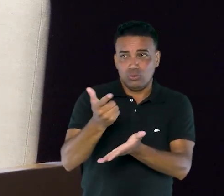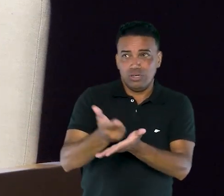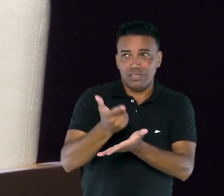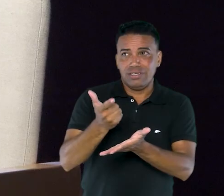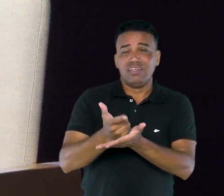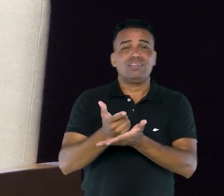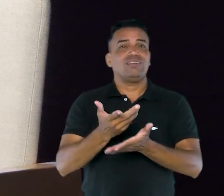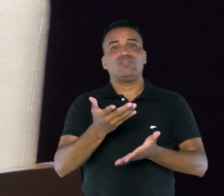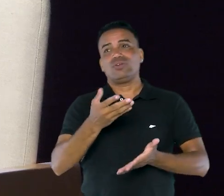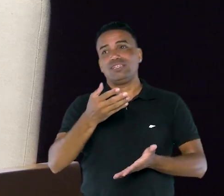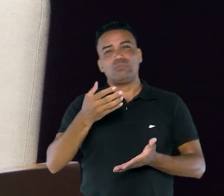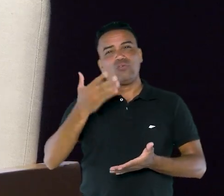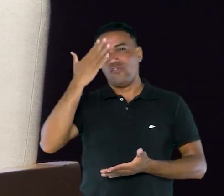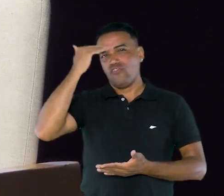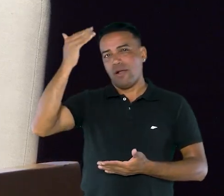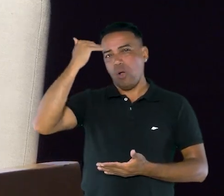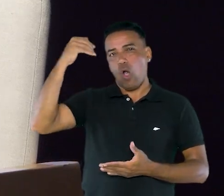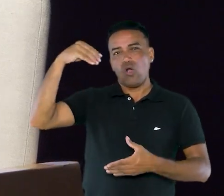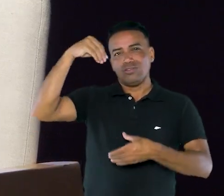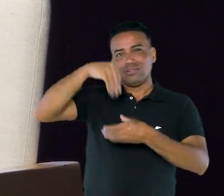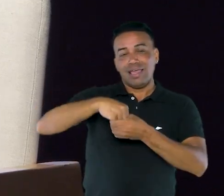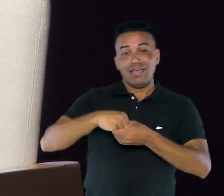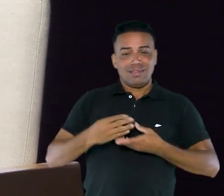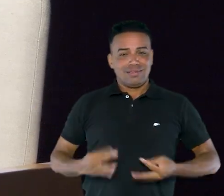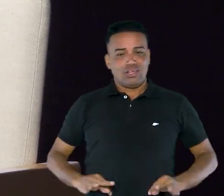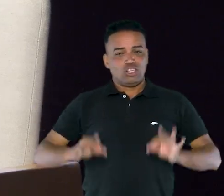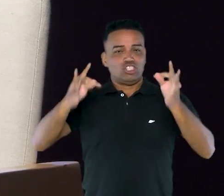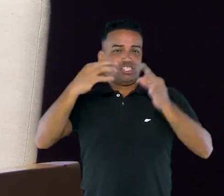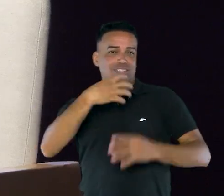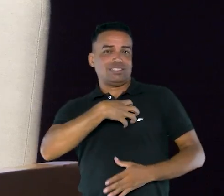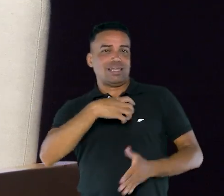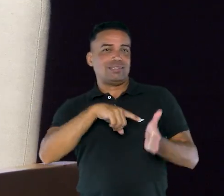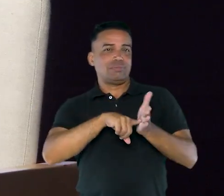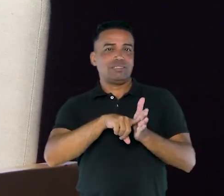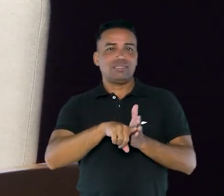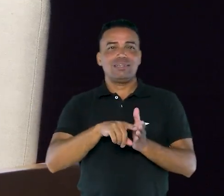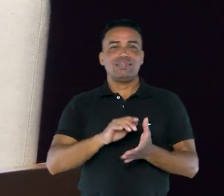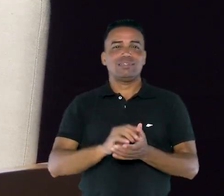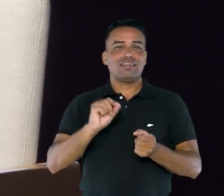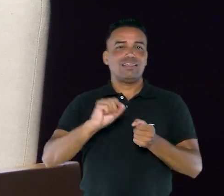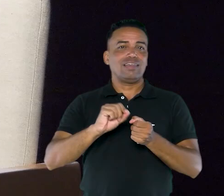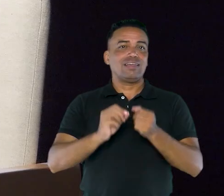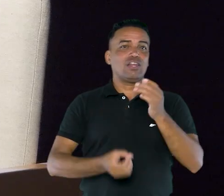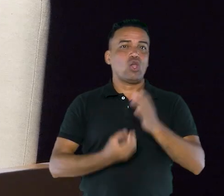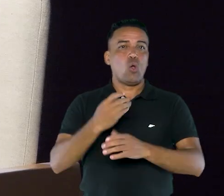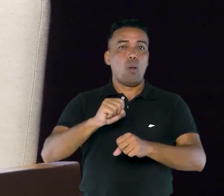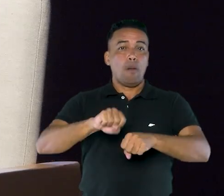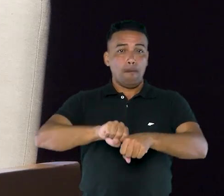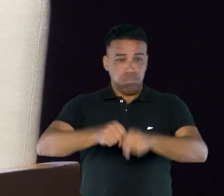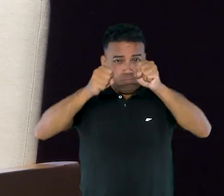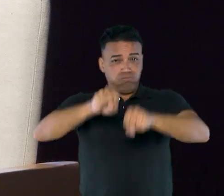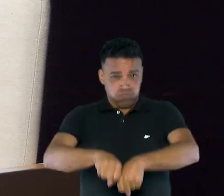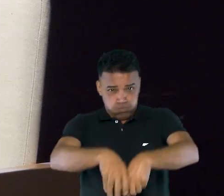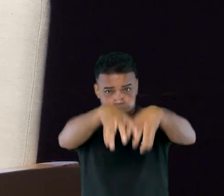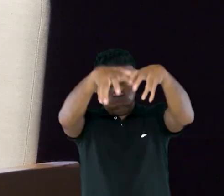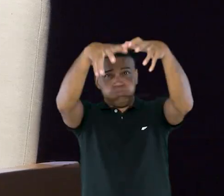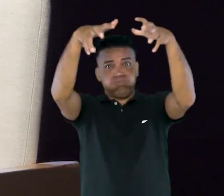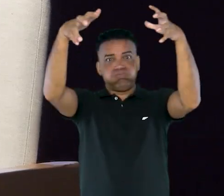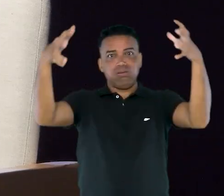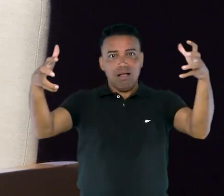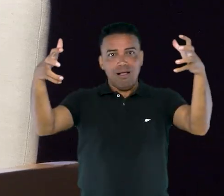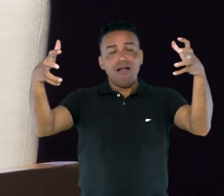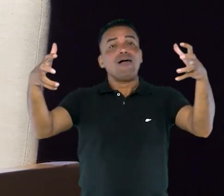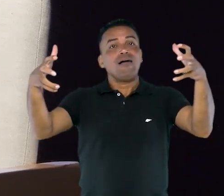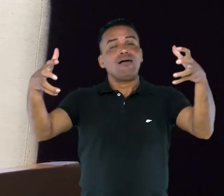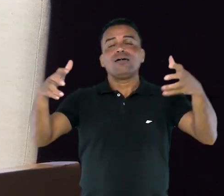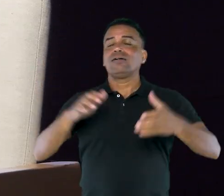desses grandes da tecnologia, da ciência, né, que levou a bomba atômica em Los Alamos, ele dizia assim, a